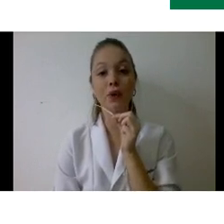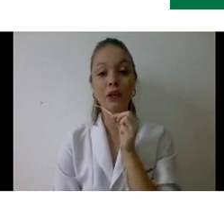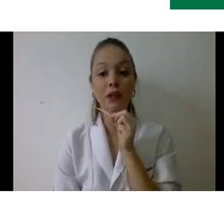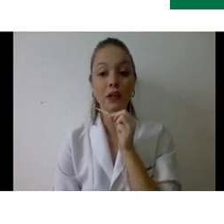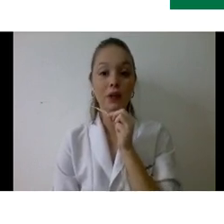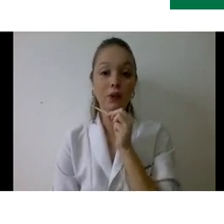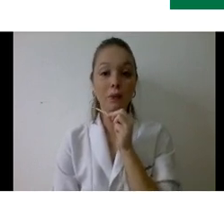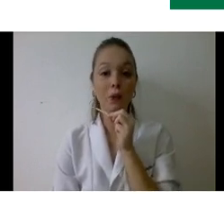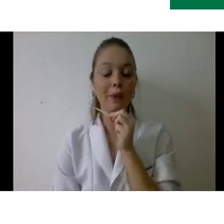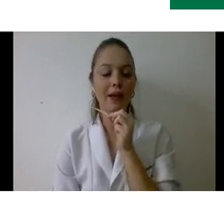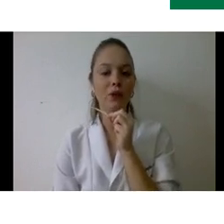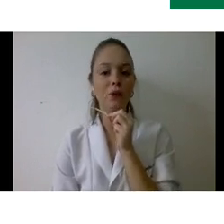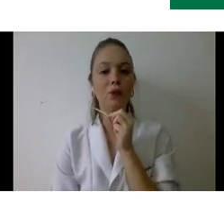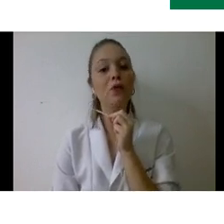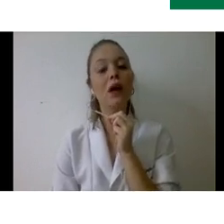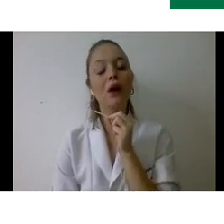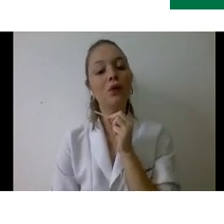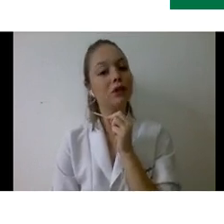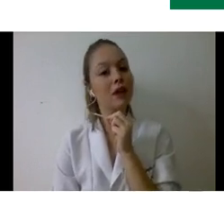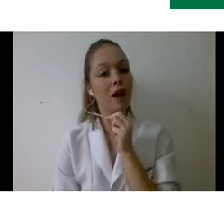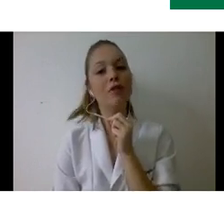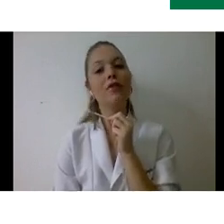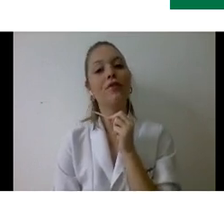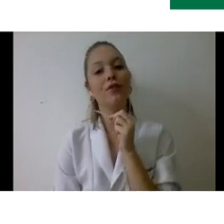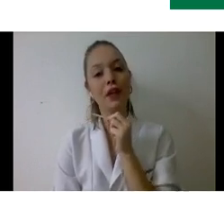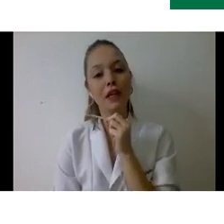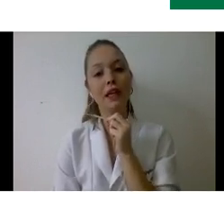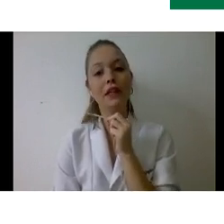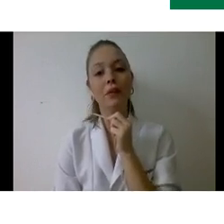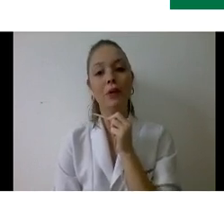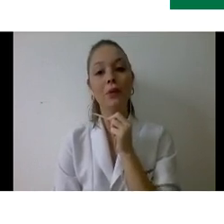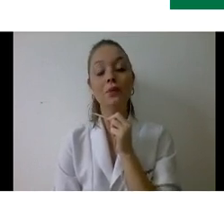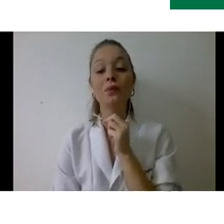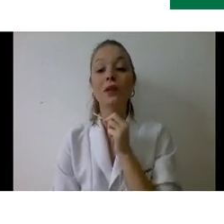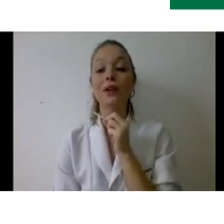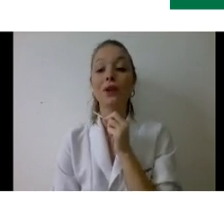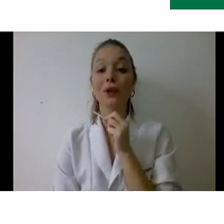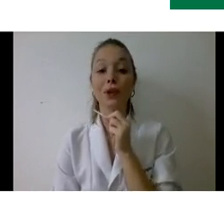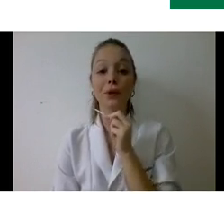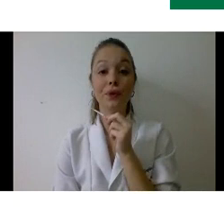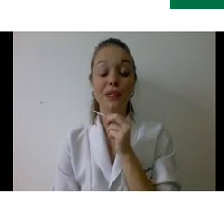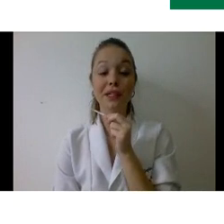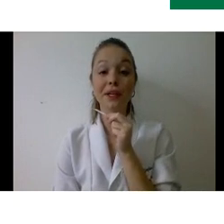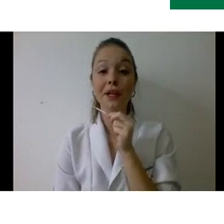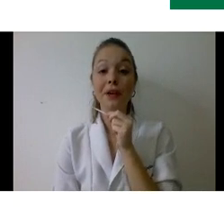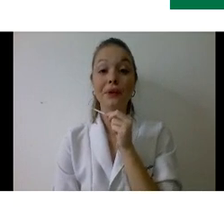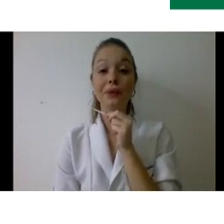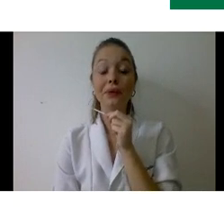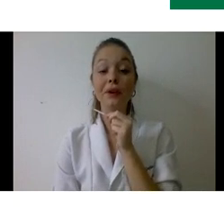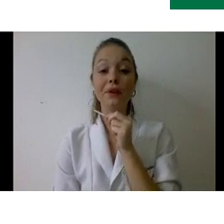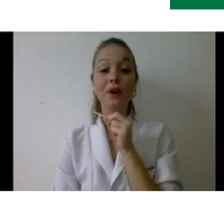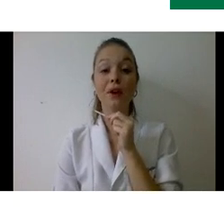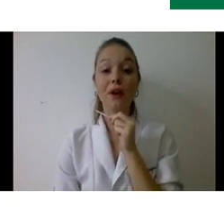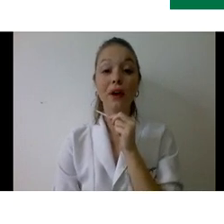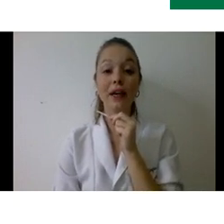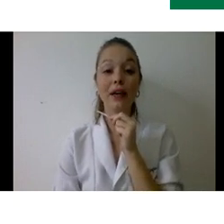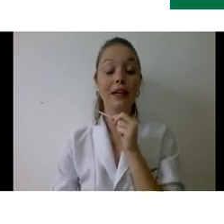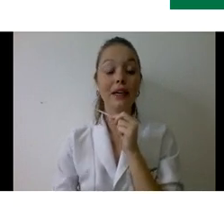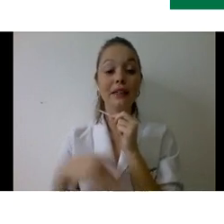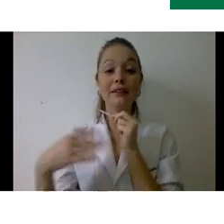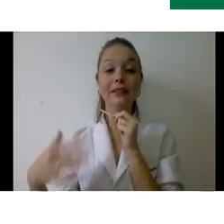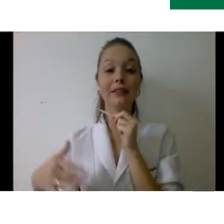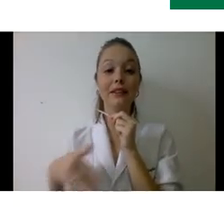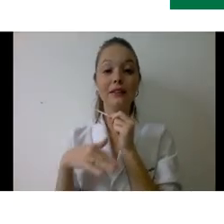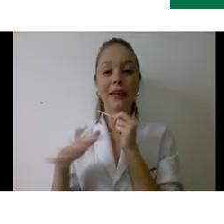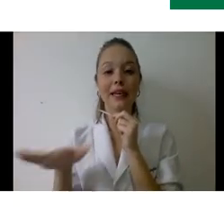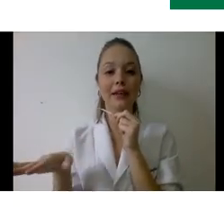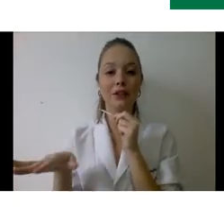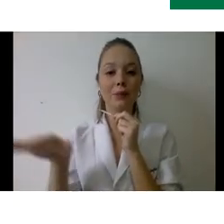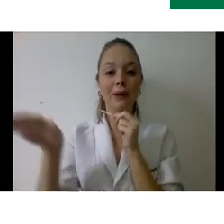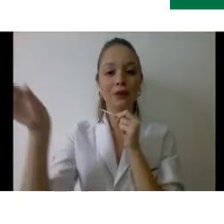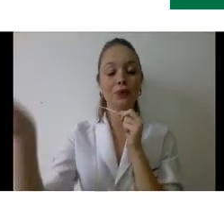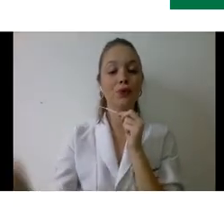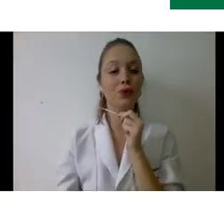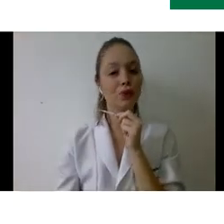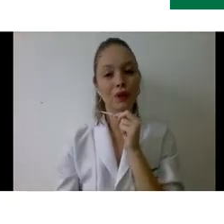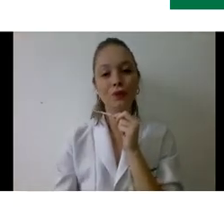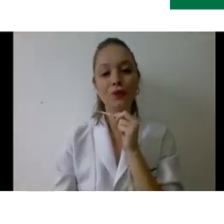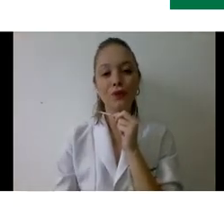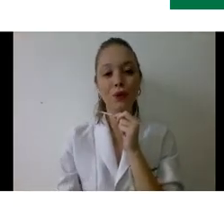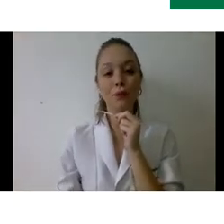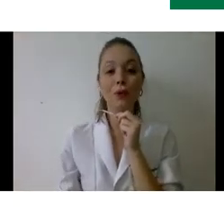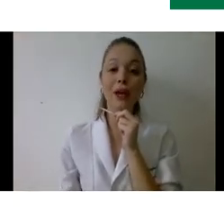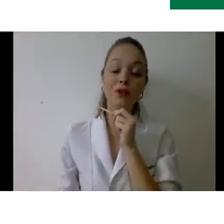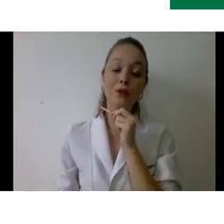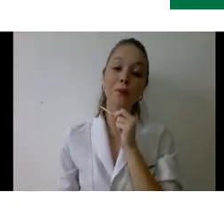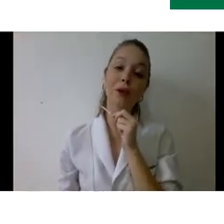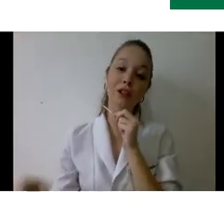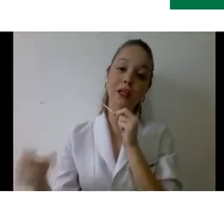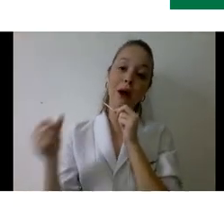naquela dor no momento. Nunca use água fria, tá bom? E outra coisa, nunca coloque a criança inteira debaixo do